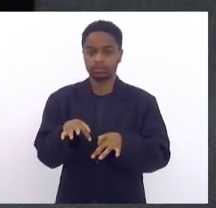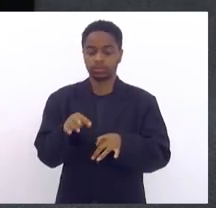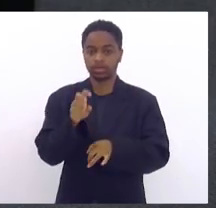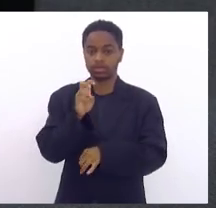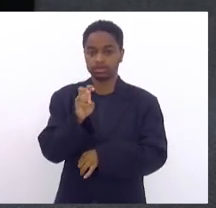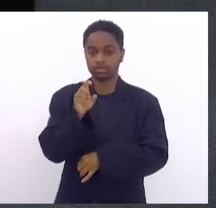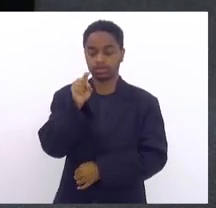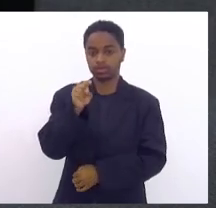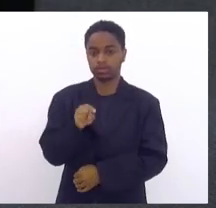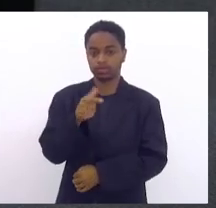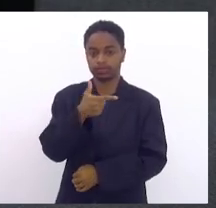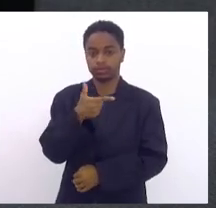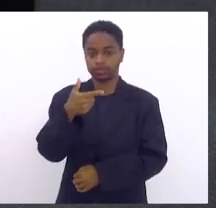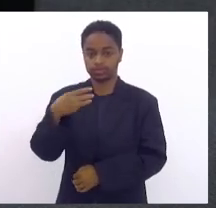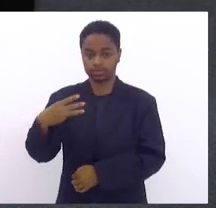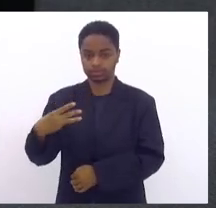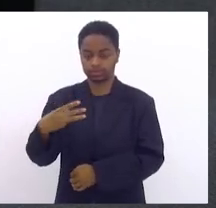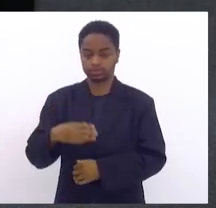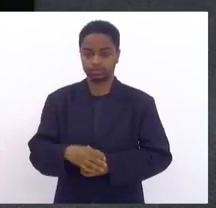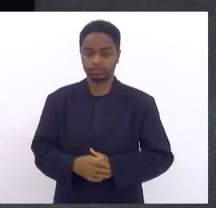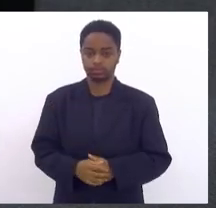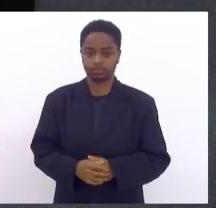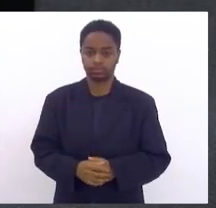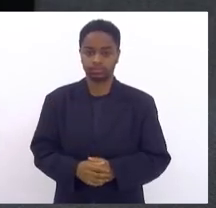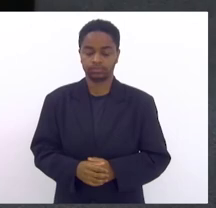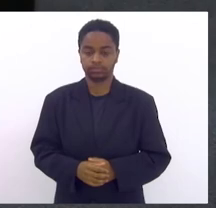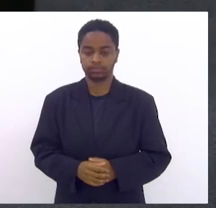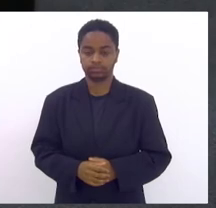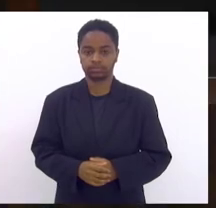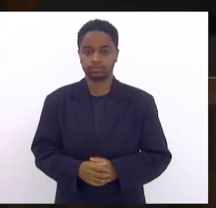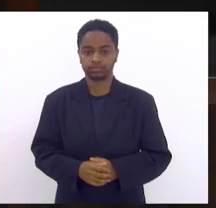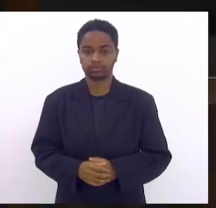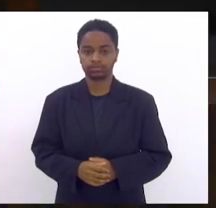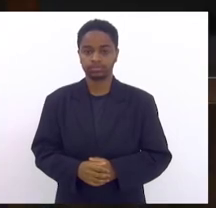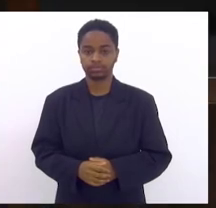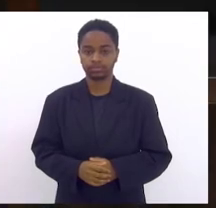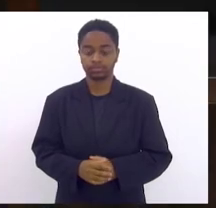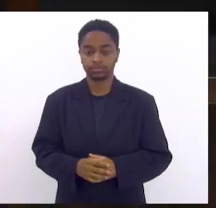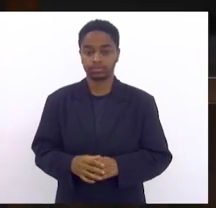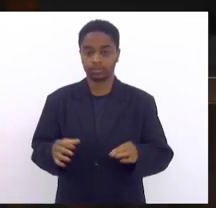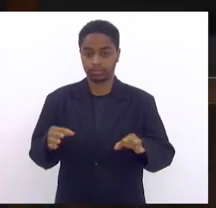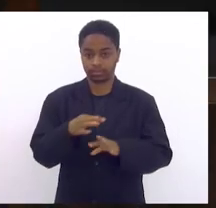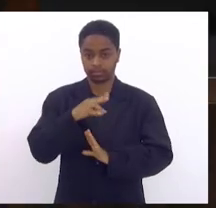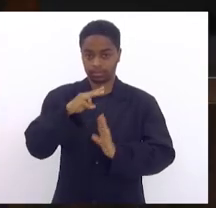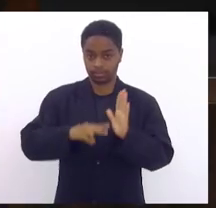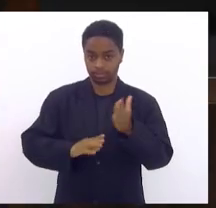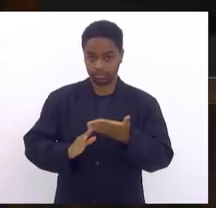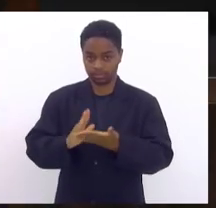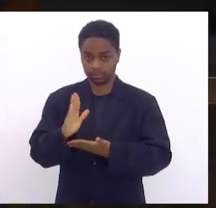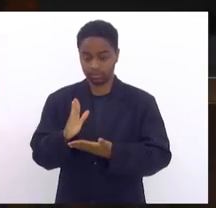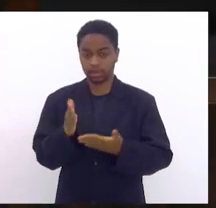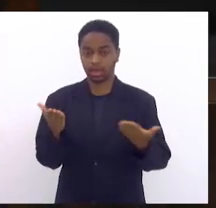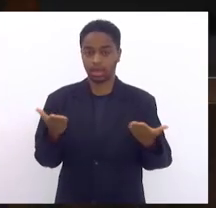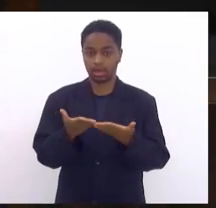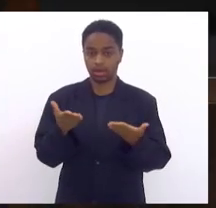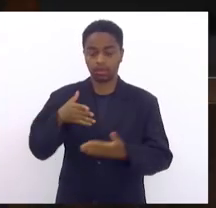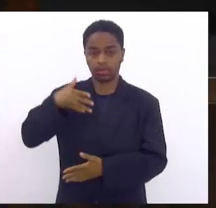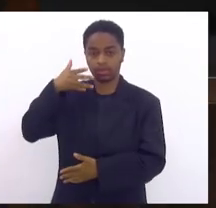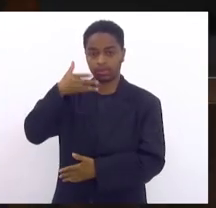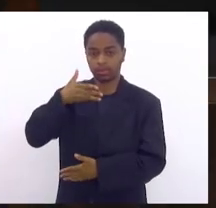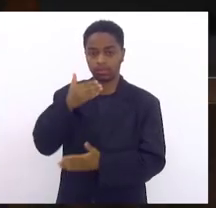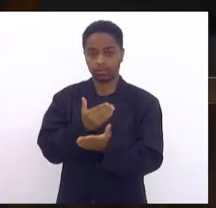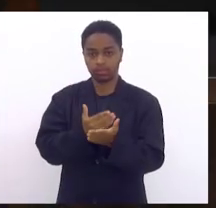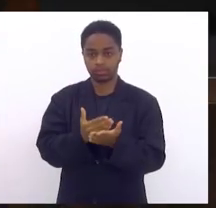17 horas e 23 minutos. Lida e aprovada a ata, passe ao